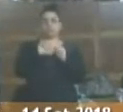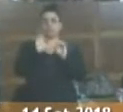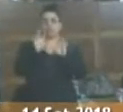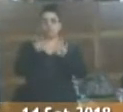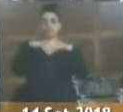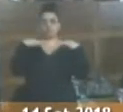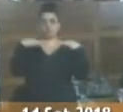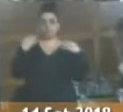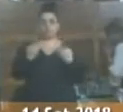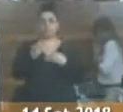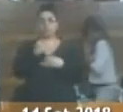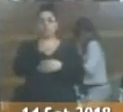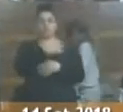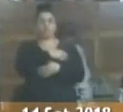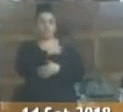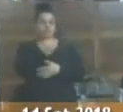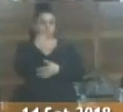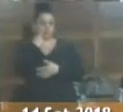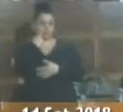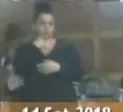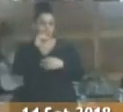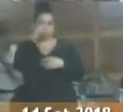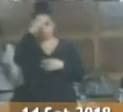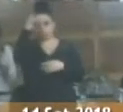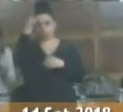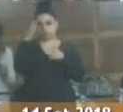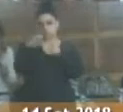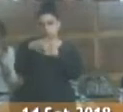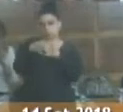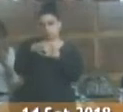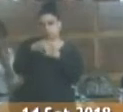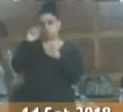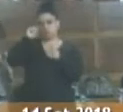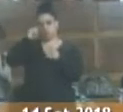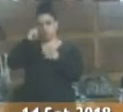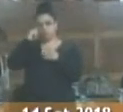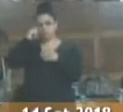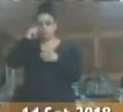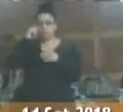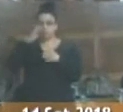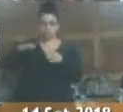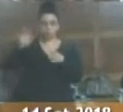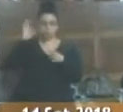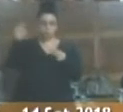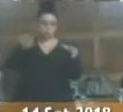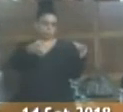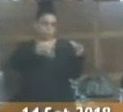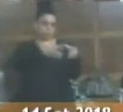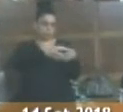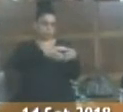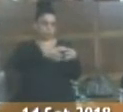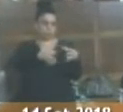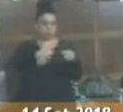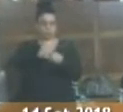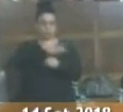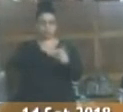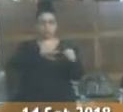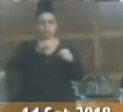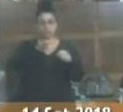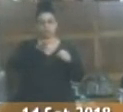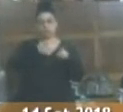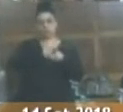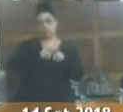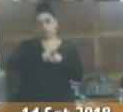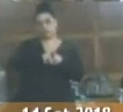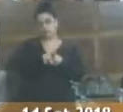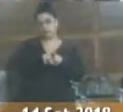os filhos dos pescadores e quilombolas, índio, a comunidade em geral, para que o aluno pobre